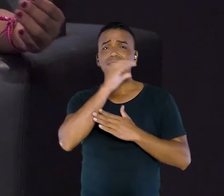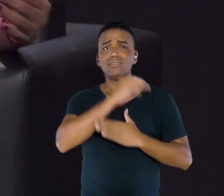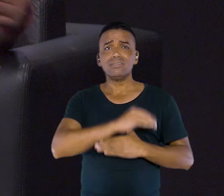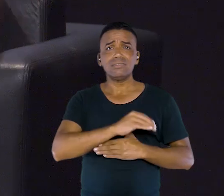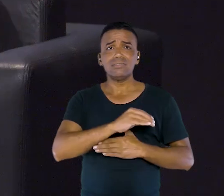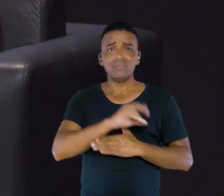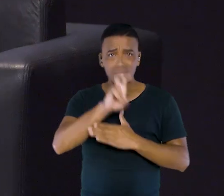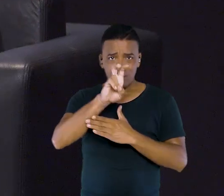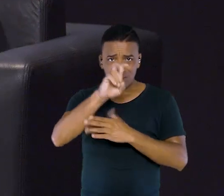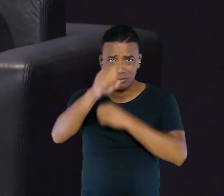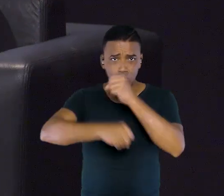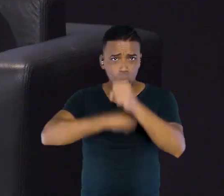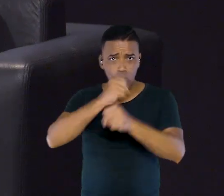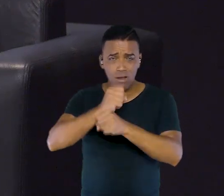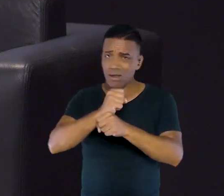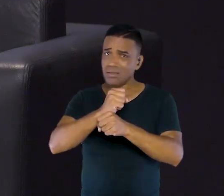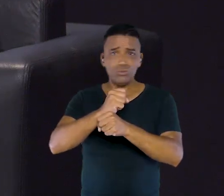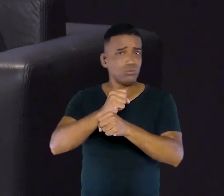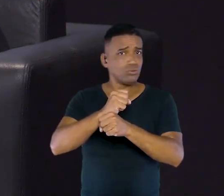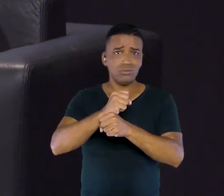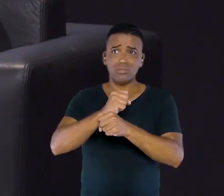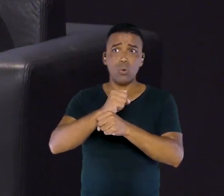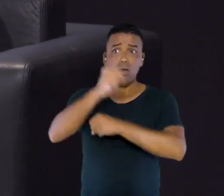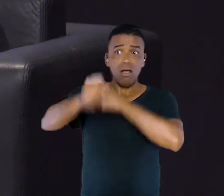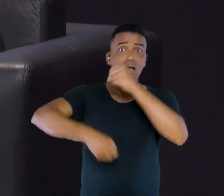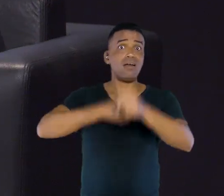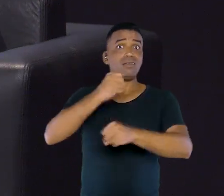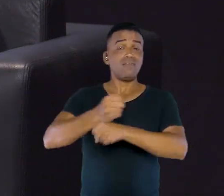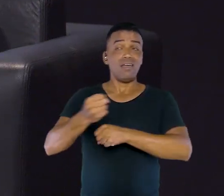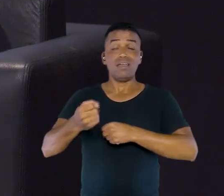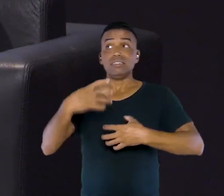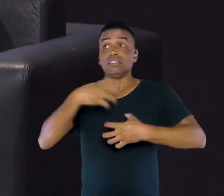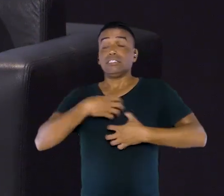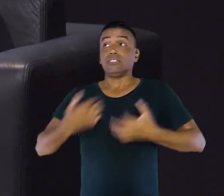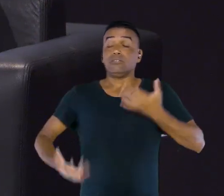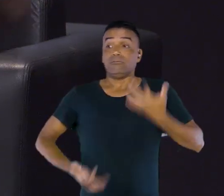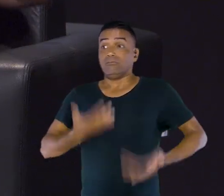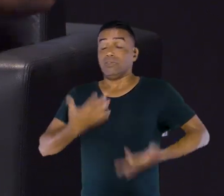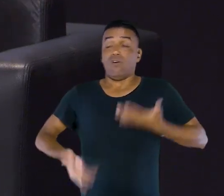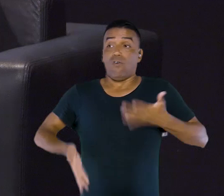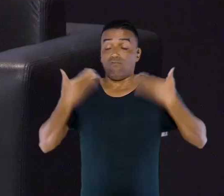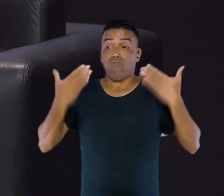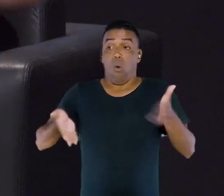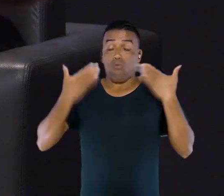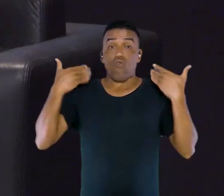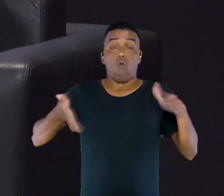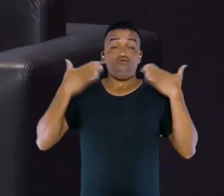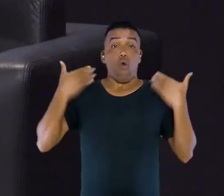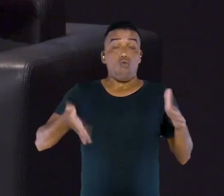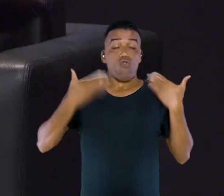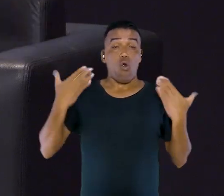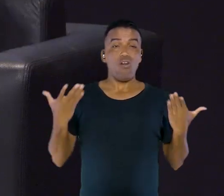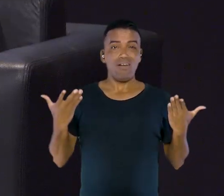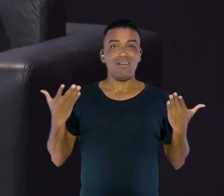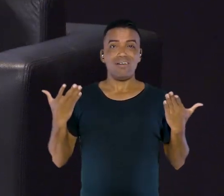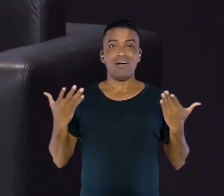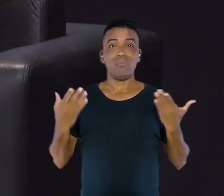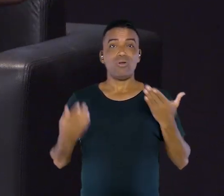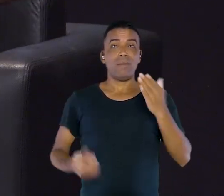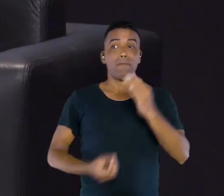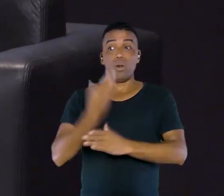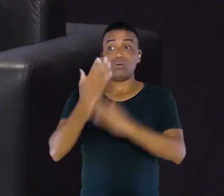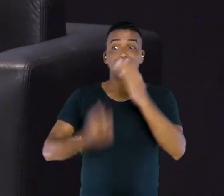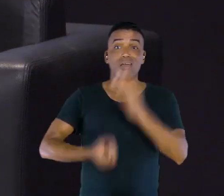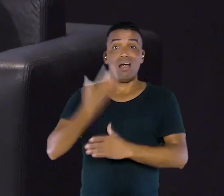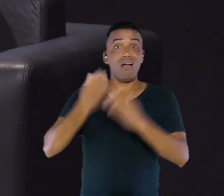Então, não é daqui uns 5 anos, talvez ano que vem a gente pegue fogo. Porque a questão da produção está